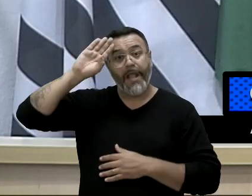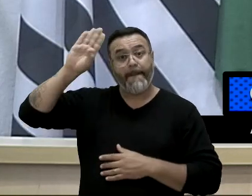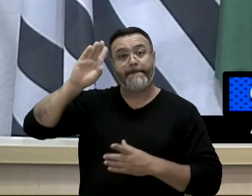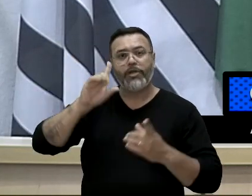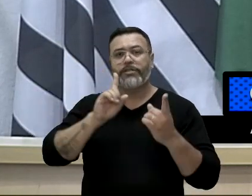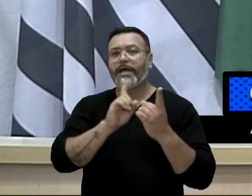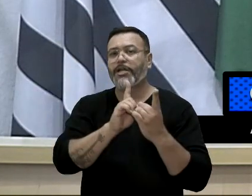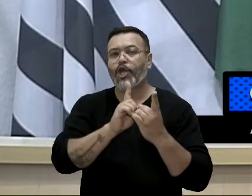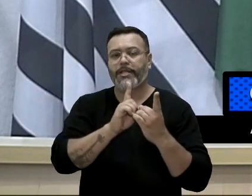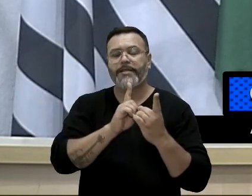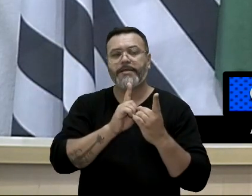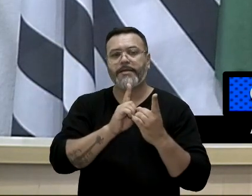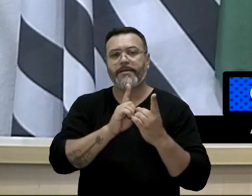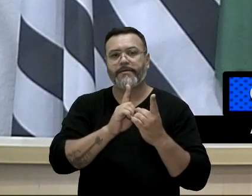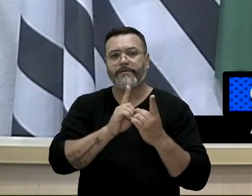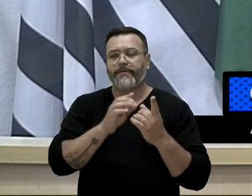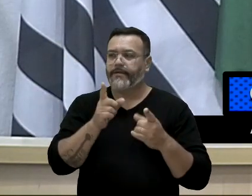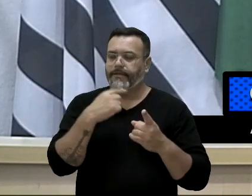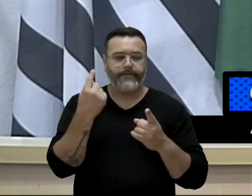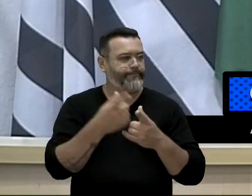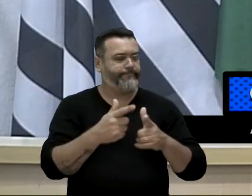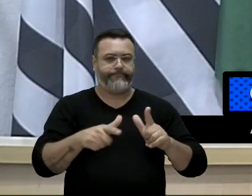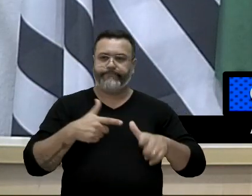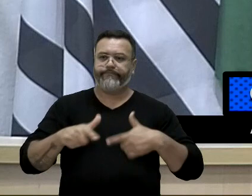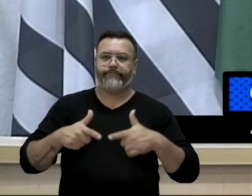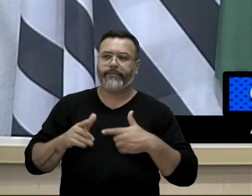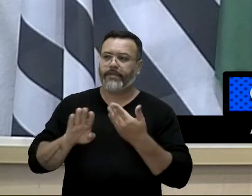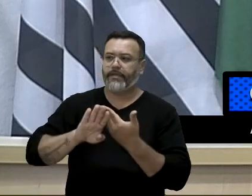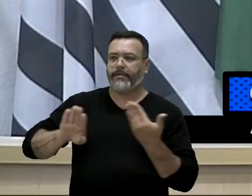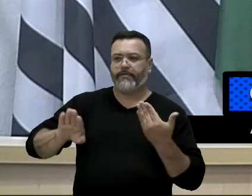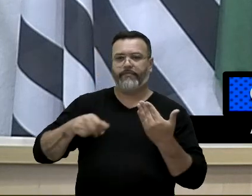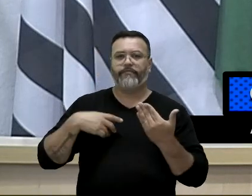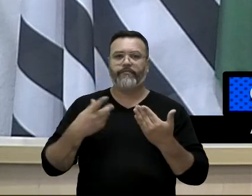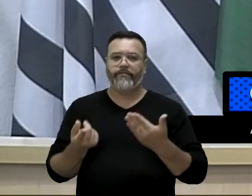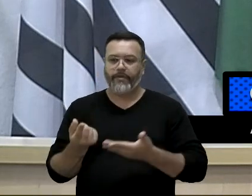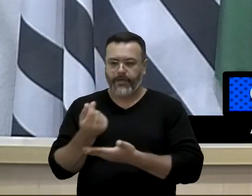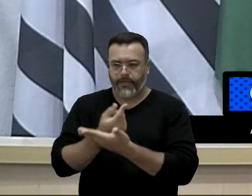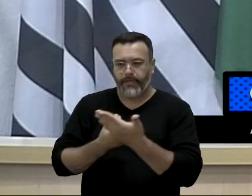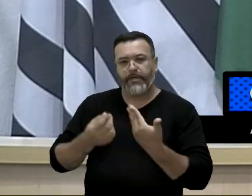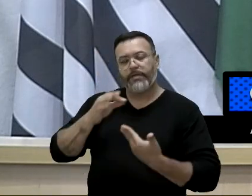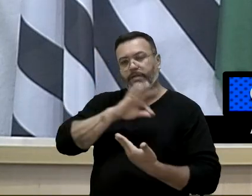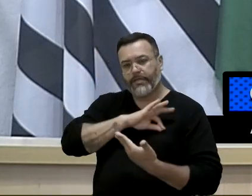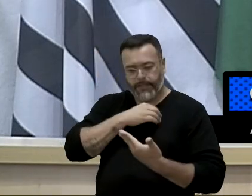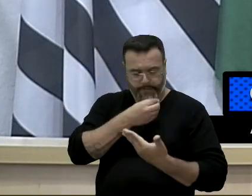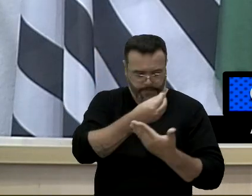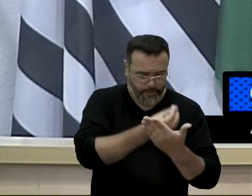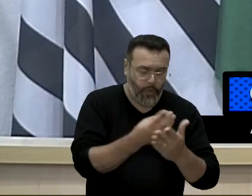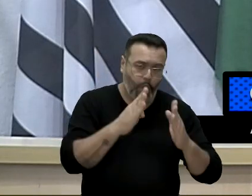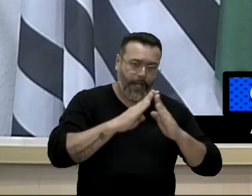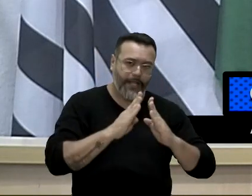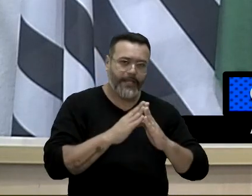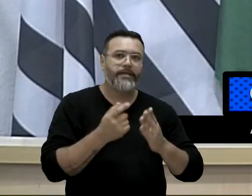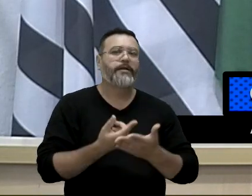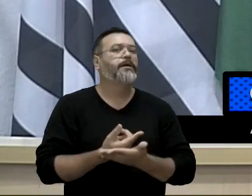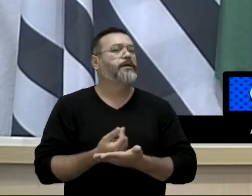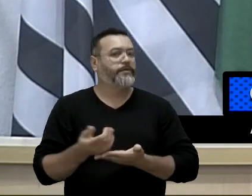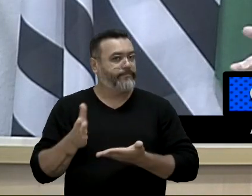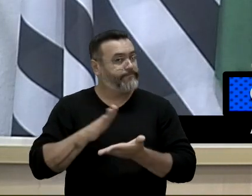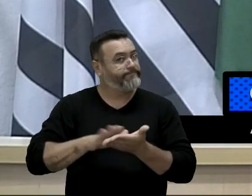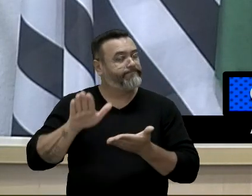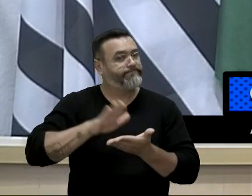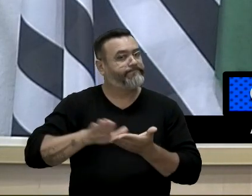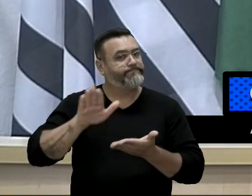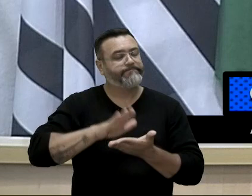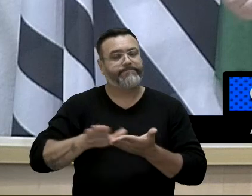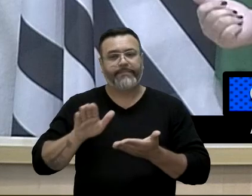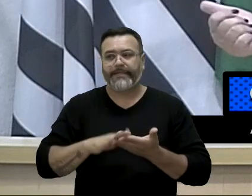quando a gente trabalha fora, ainda mais quando a gente também tem que colocar o dinheiro dentro de casa, sabe dos gastos que vem junto com o bebê, que é absurdo. Eu cuido do